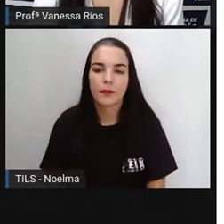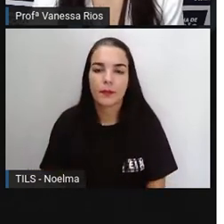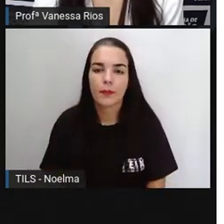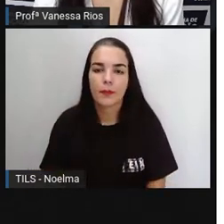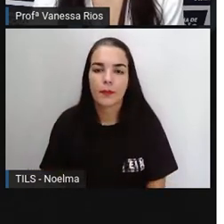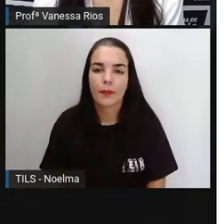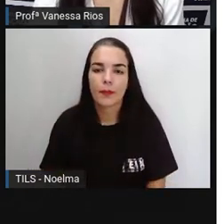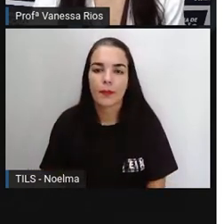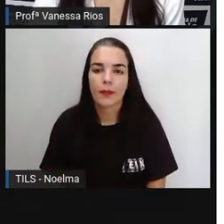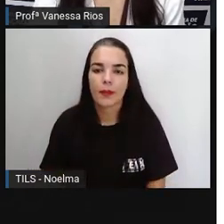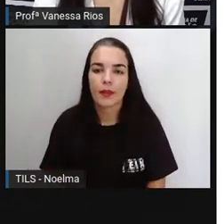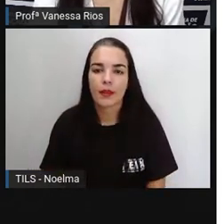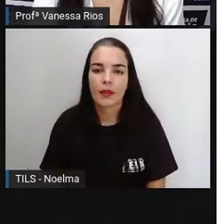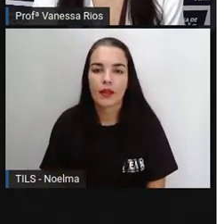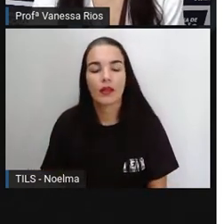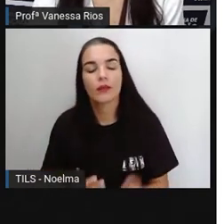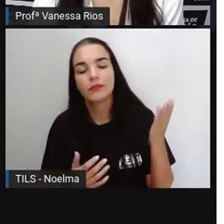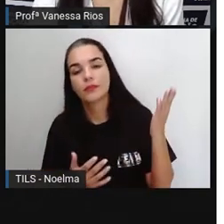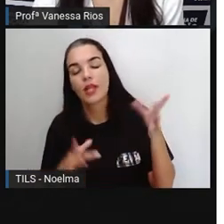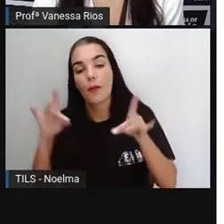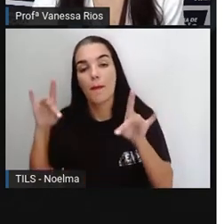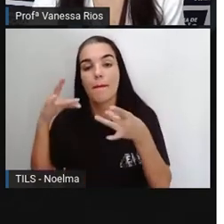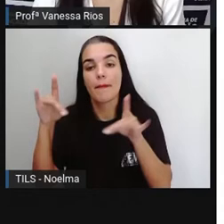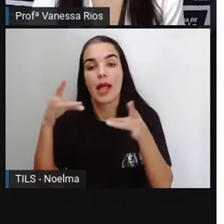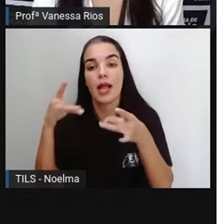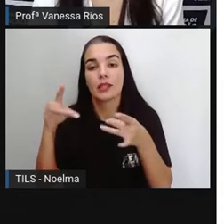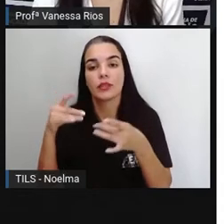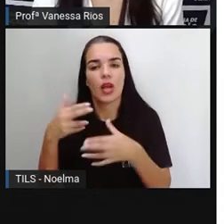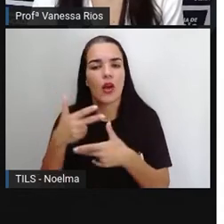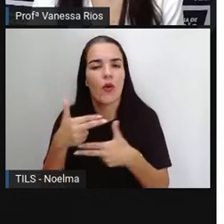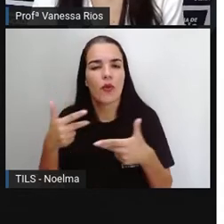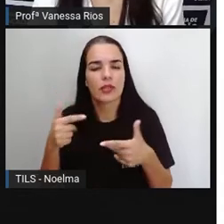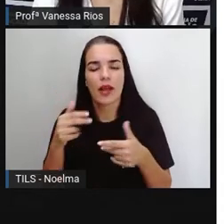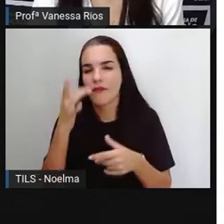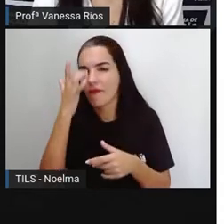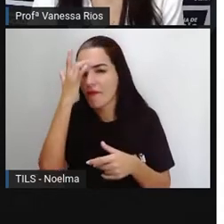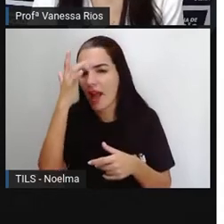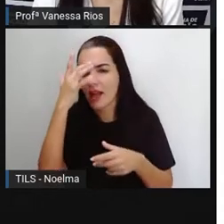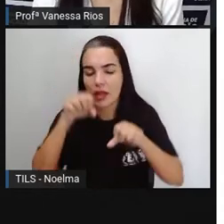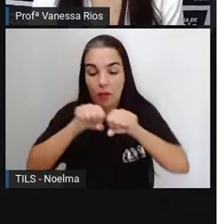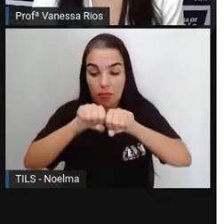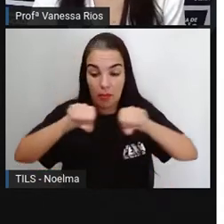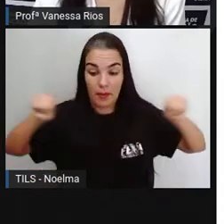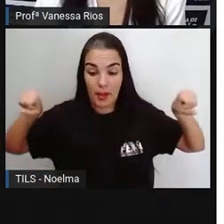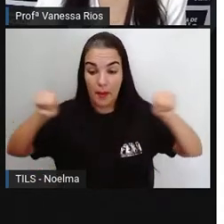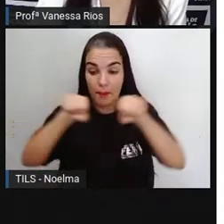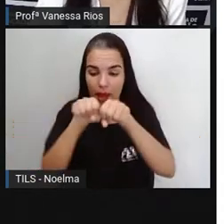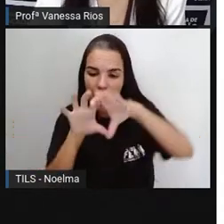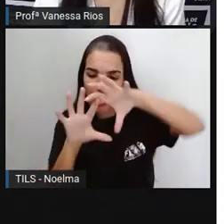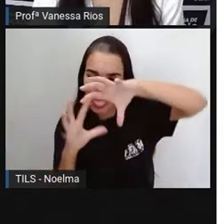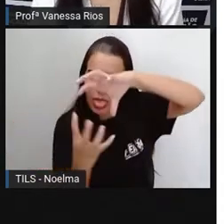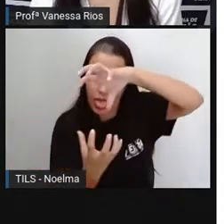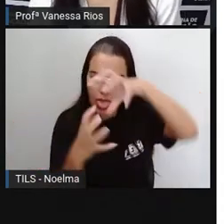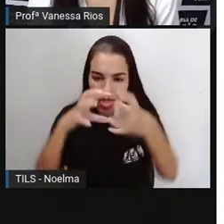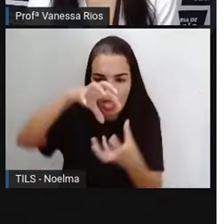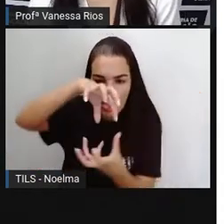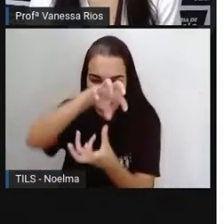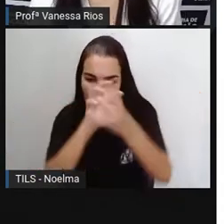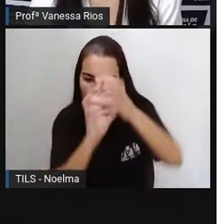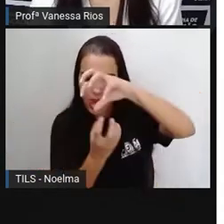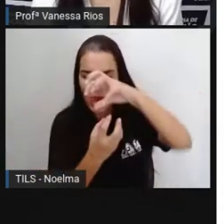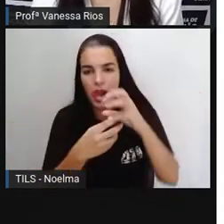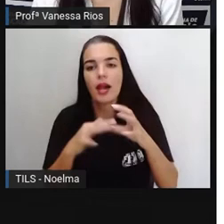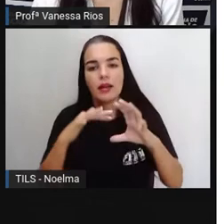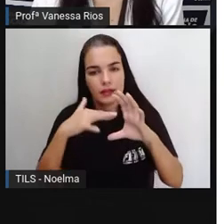Aí temos no grupo dos plásticos, que são materiais facilmente extensíveis e moldáveis. Então, é uma característica